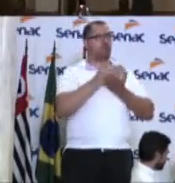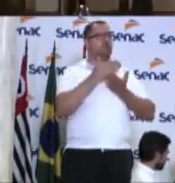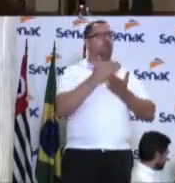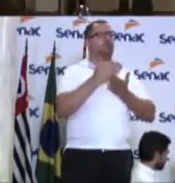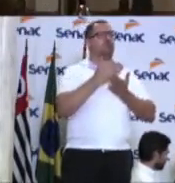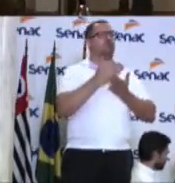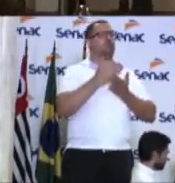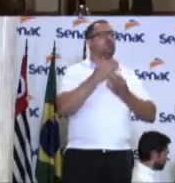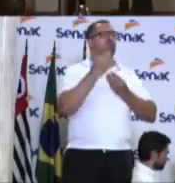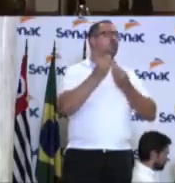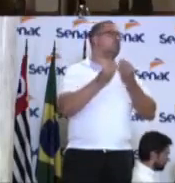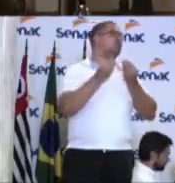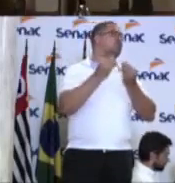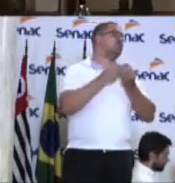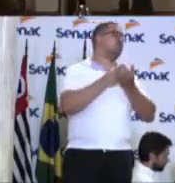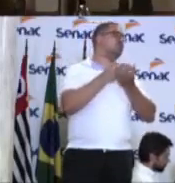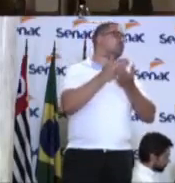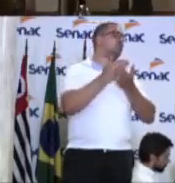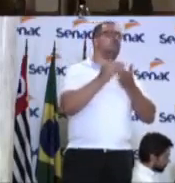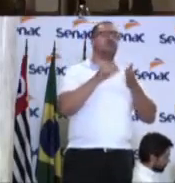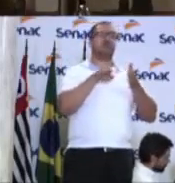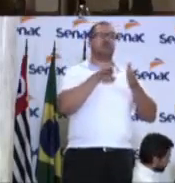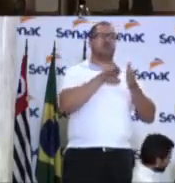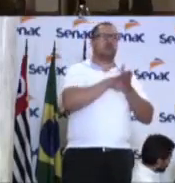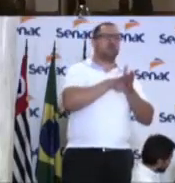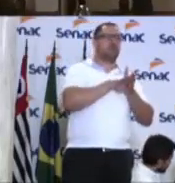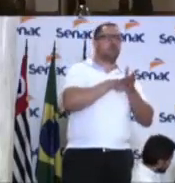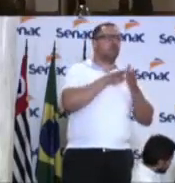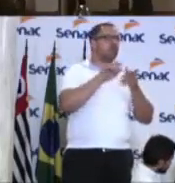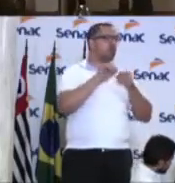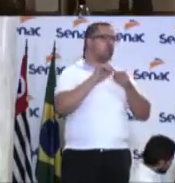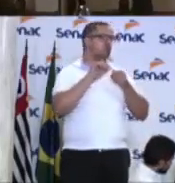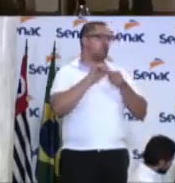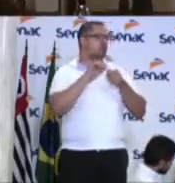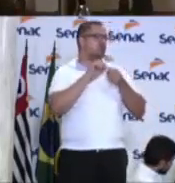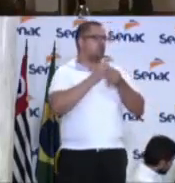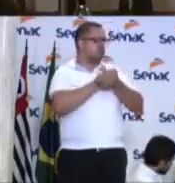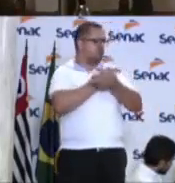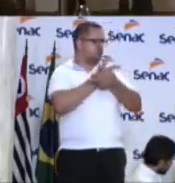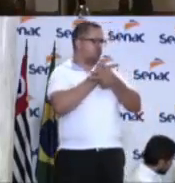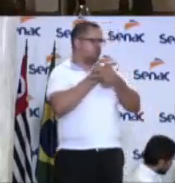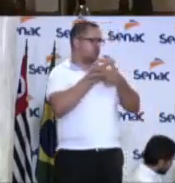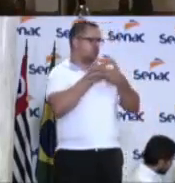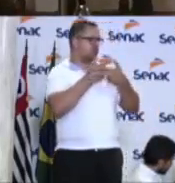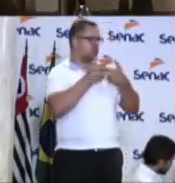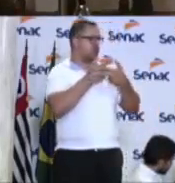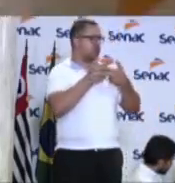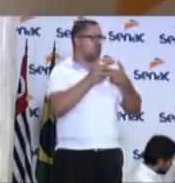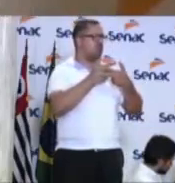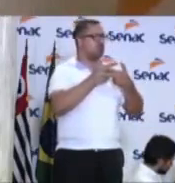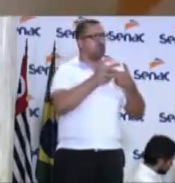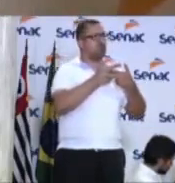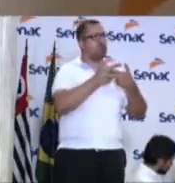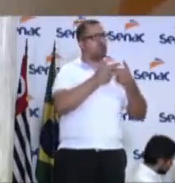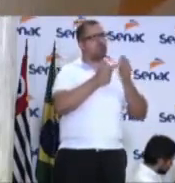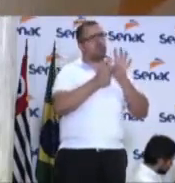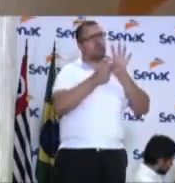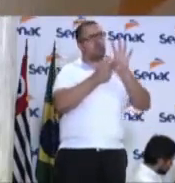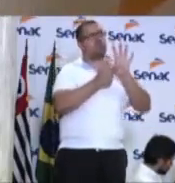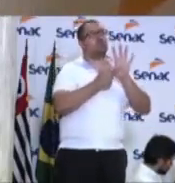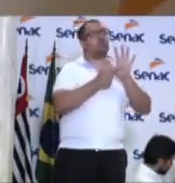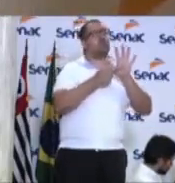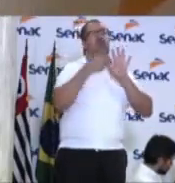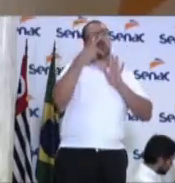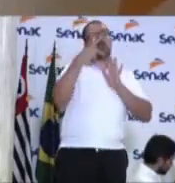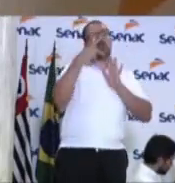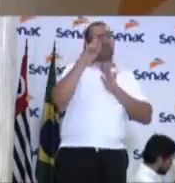pouquinho do briefing, quando chegou, não chegou para a gente fazer um seriado, chegou para a gente fazer alguma coisa que era para lançar, para esse pré-lançamento do